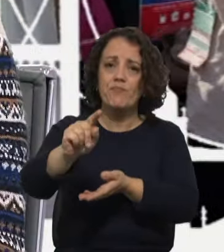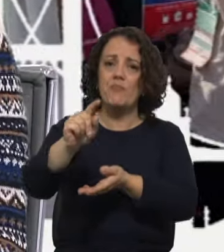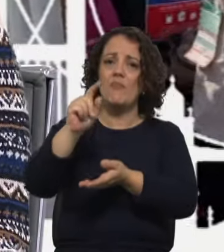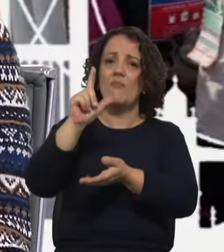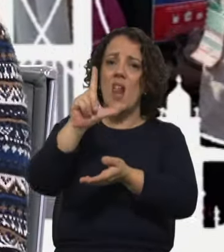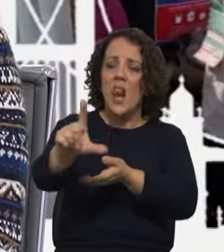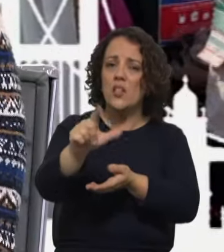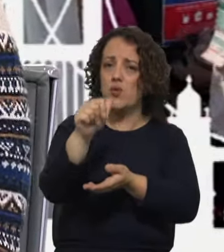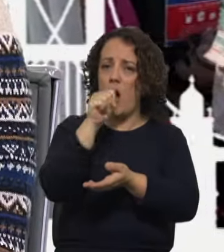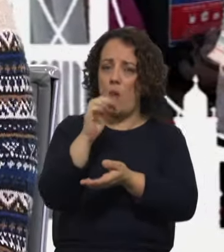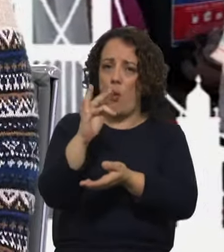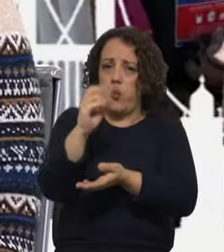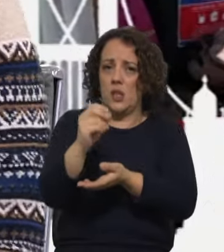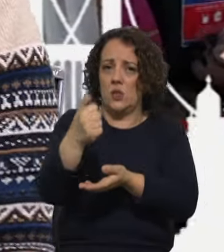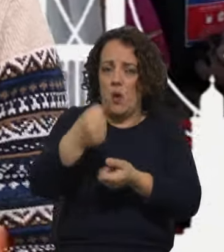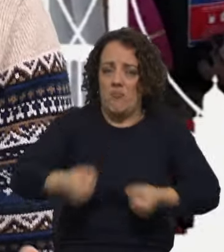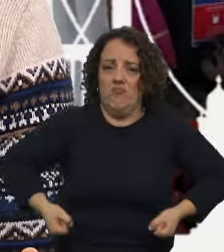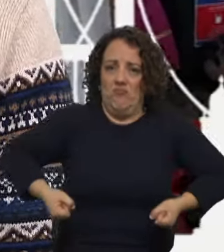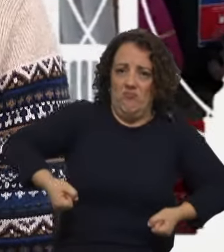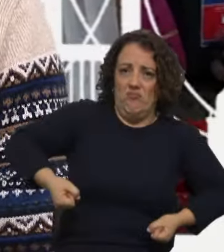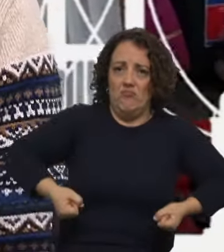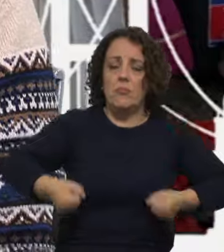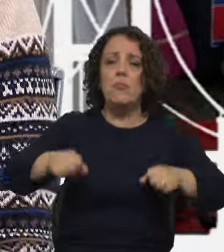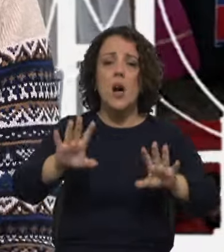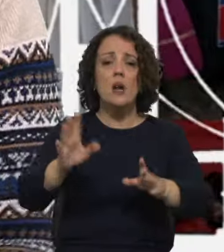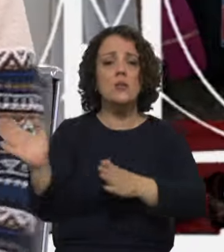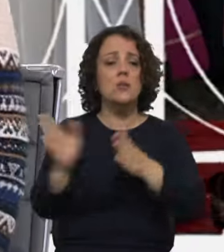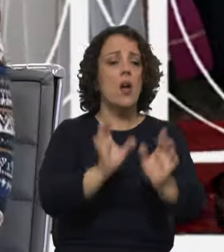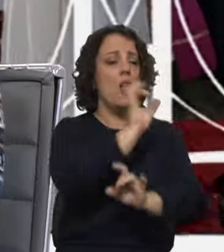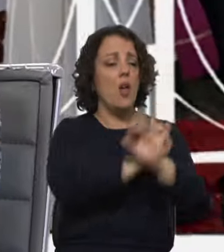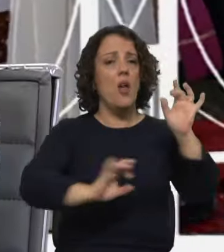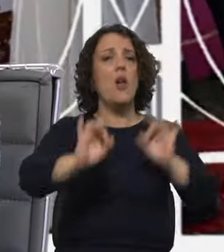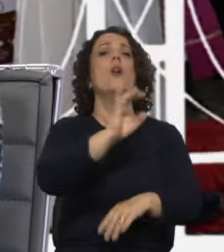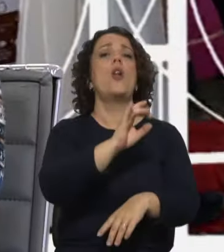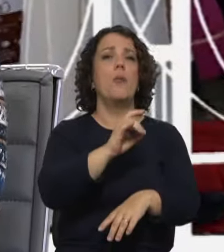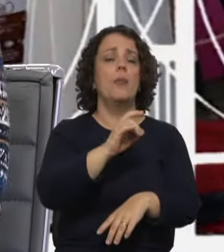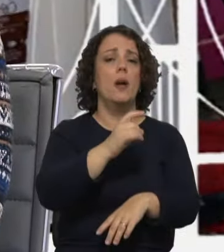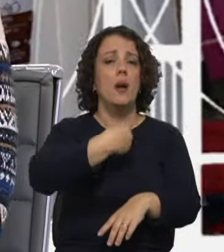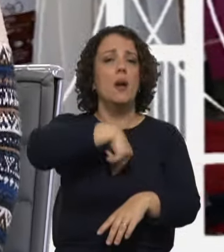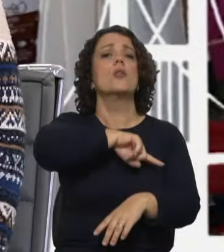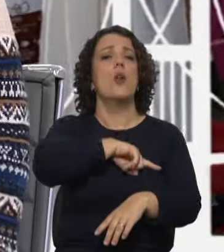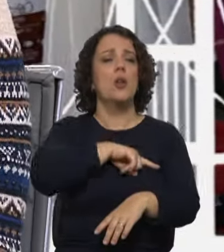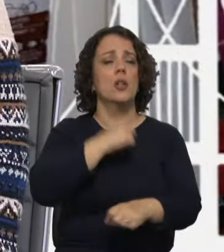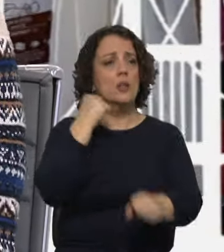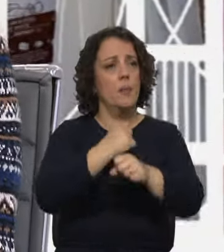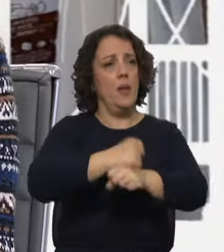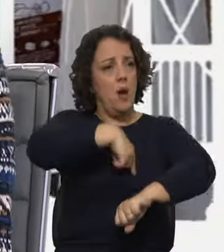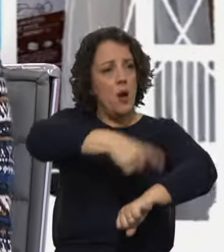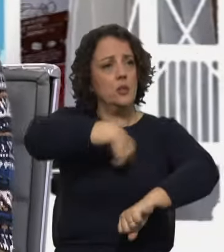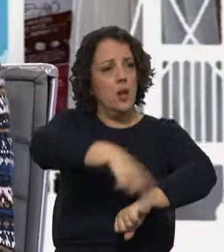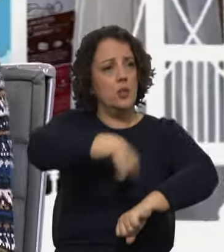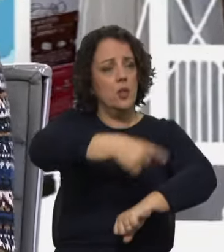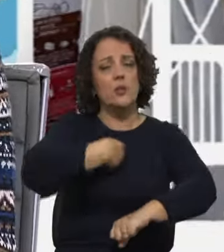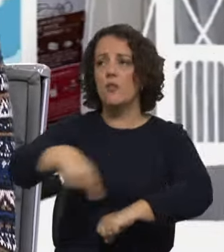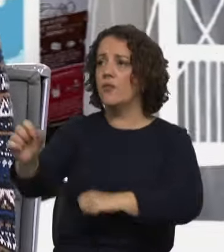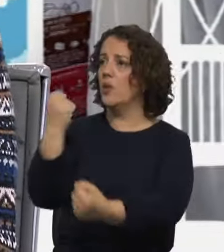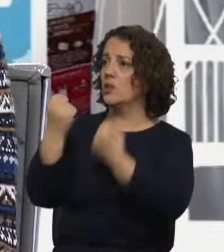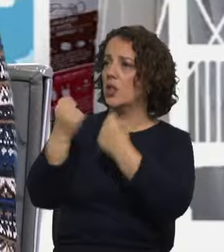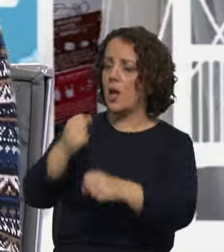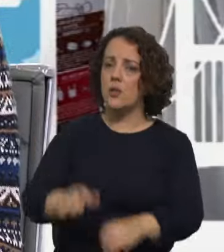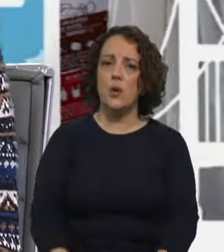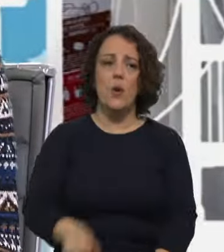etc mas nós depois na Europa trabalhamos não sei quantas horas para depois pagarmos para ir ao ginásio eh nós na Europa temos um índice de